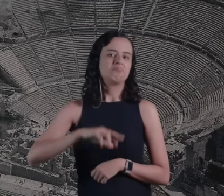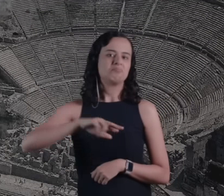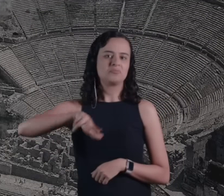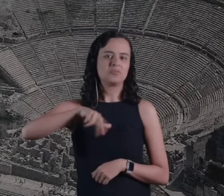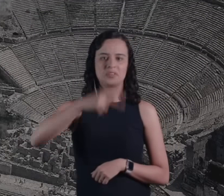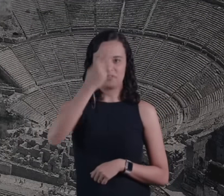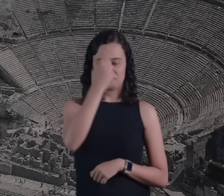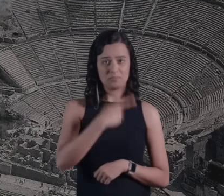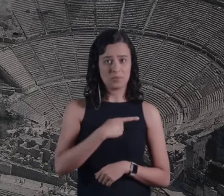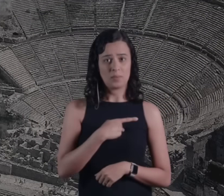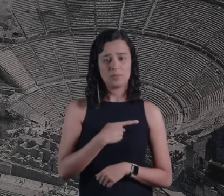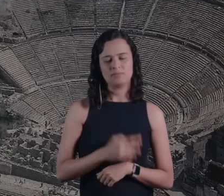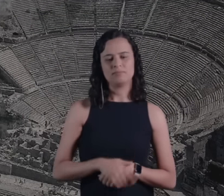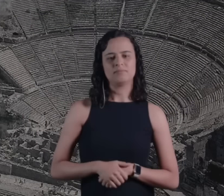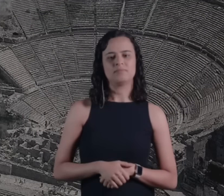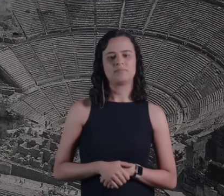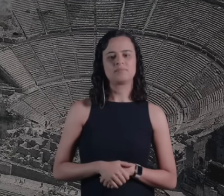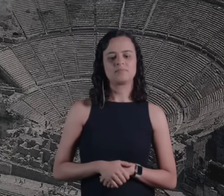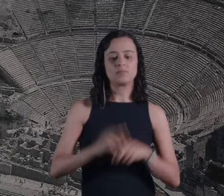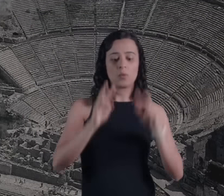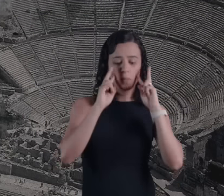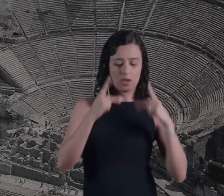por vontade dos homens.